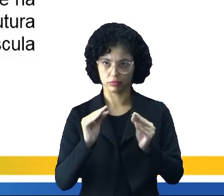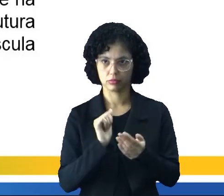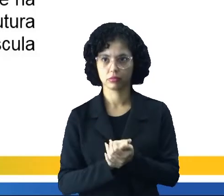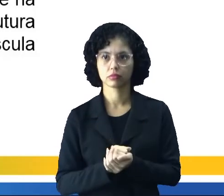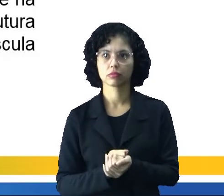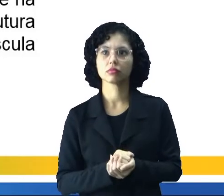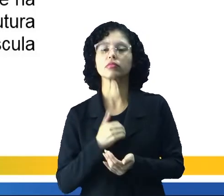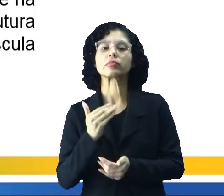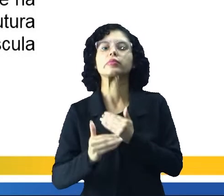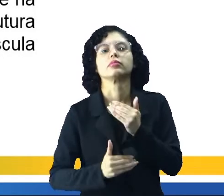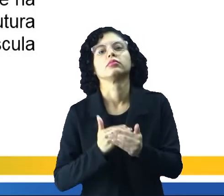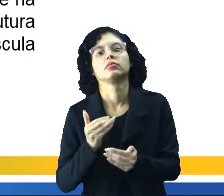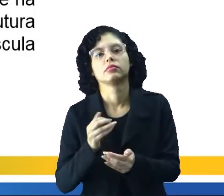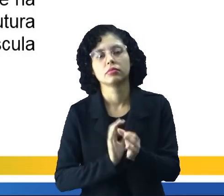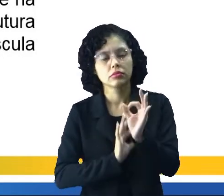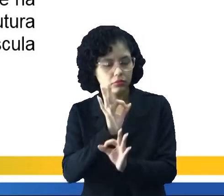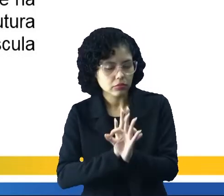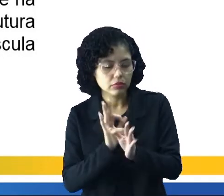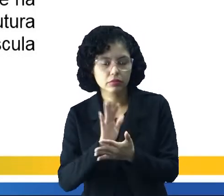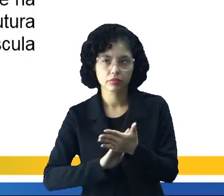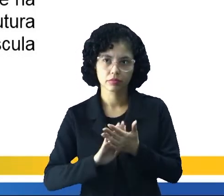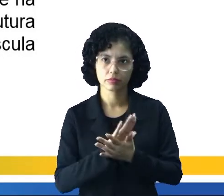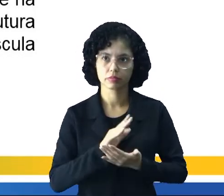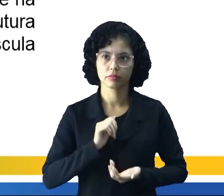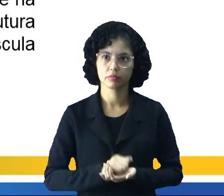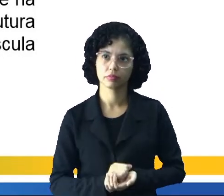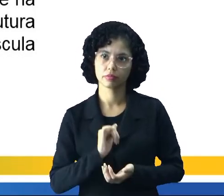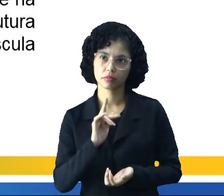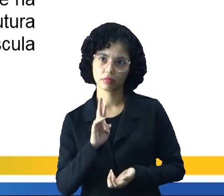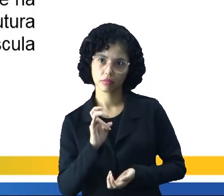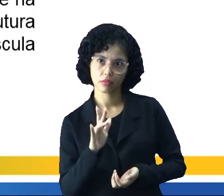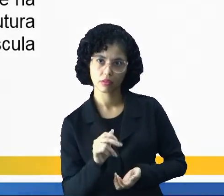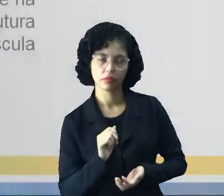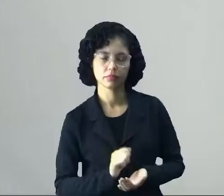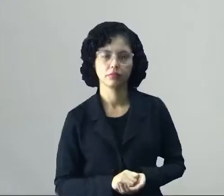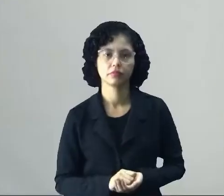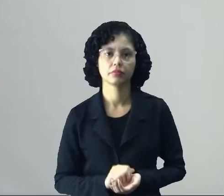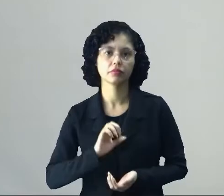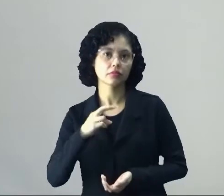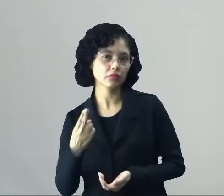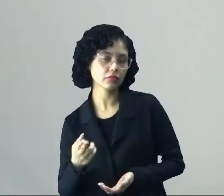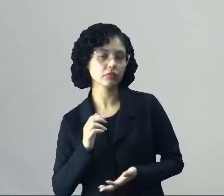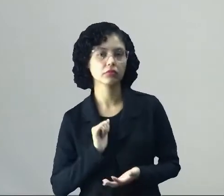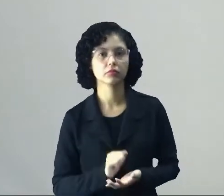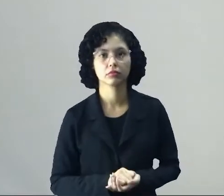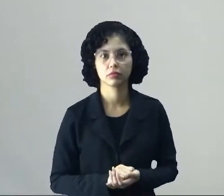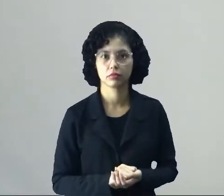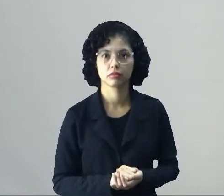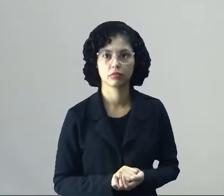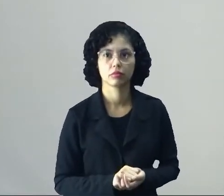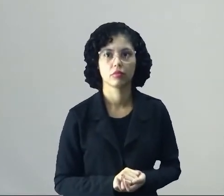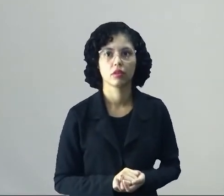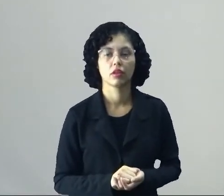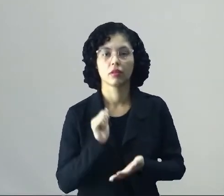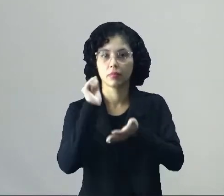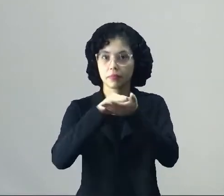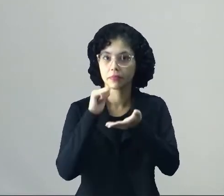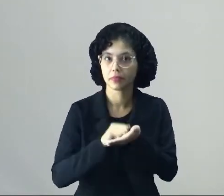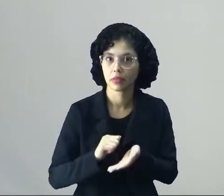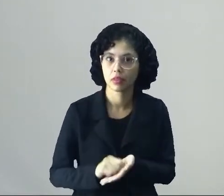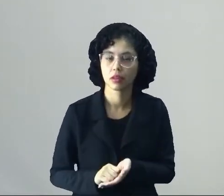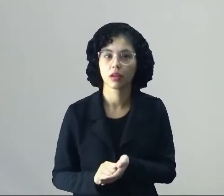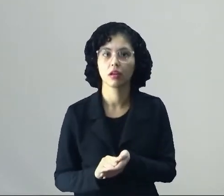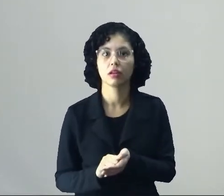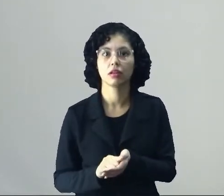de períodos sem qualquer organização paragráfica identificável. Ou seja, o participante ele escreve o